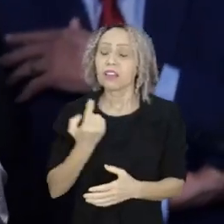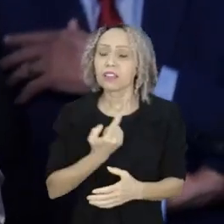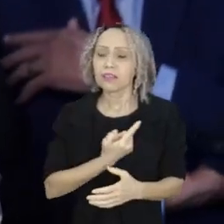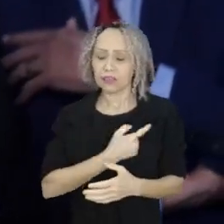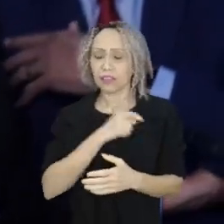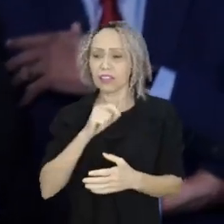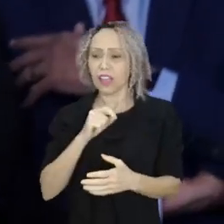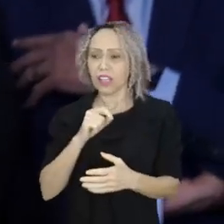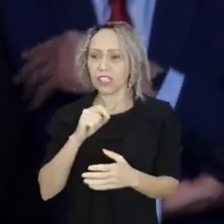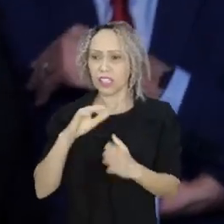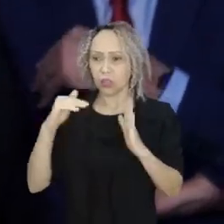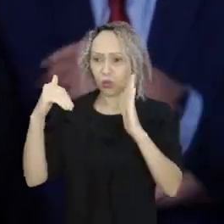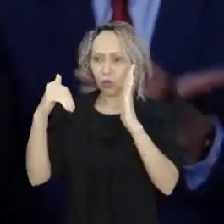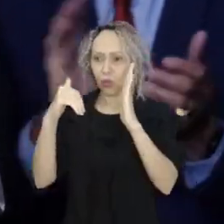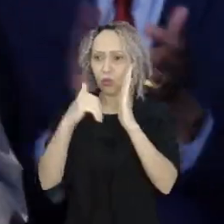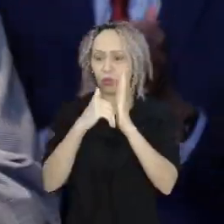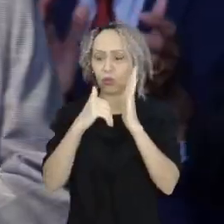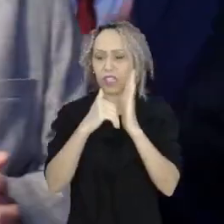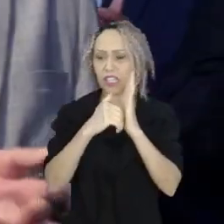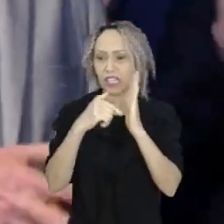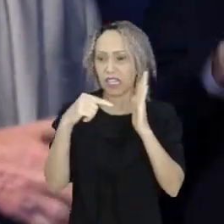chamar o companheiro Randolfo Rodrigues.